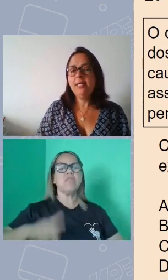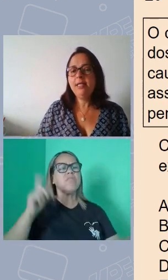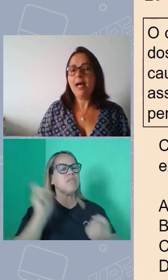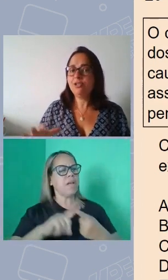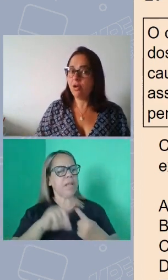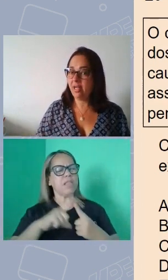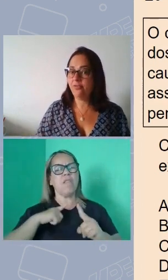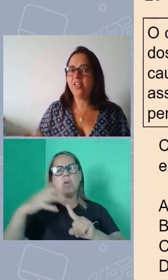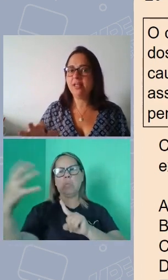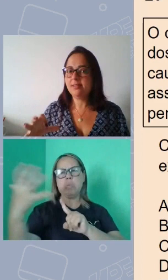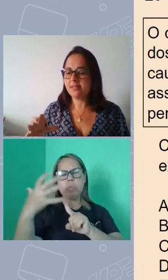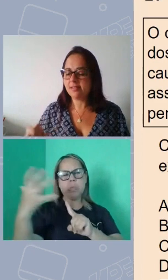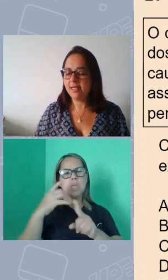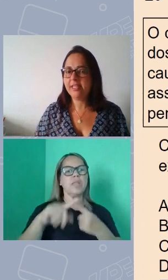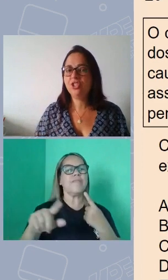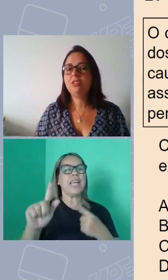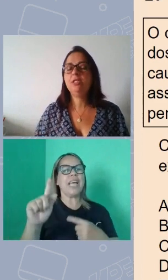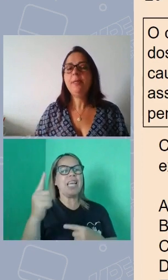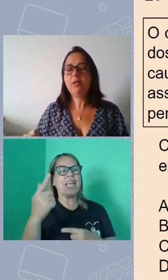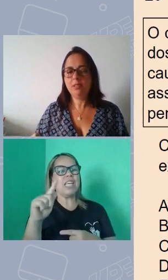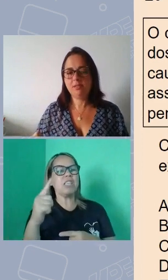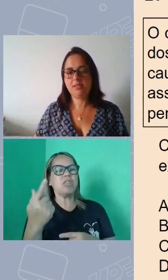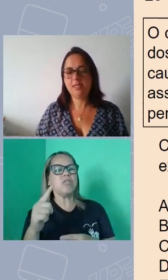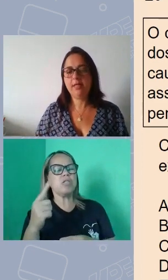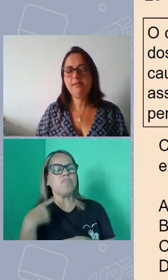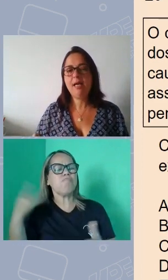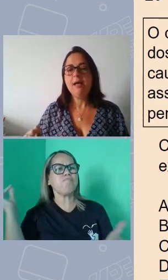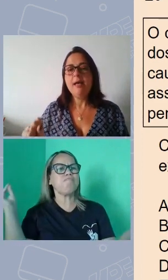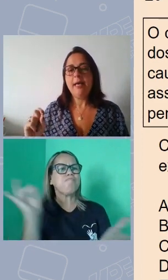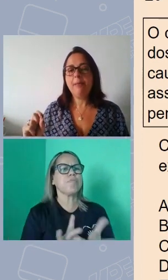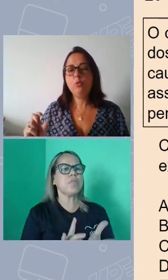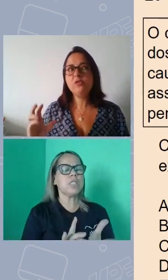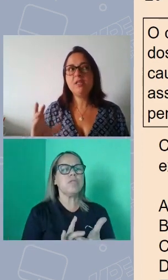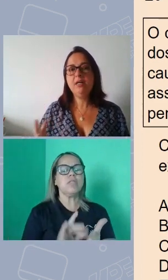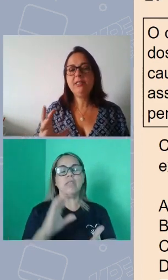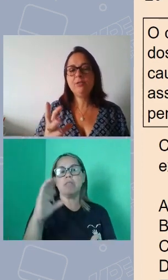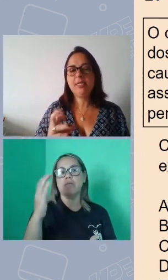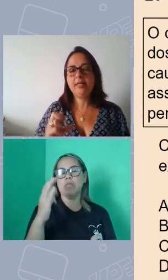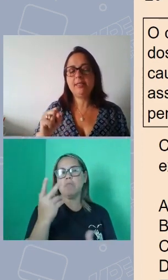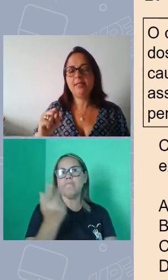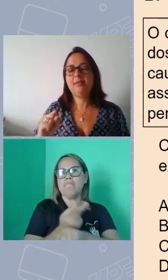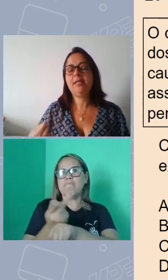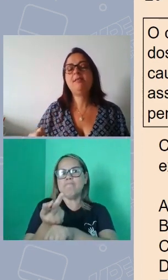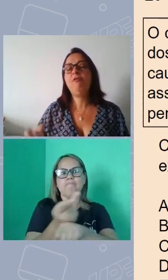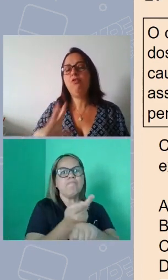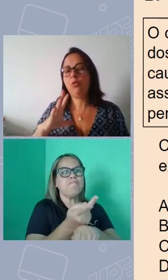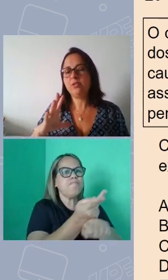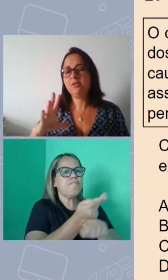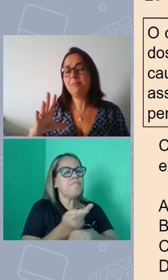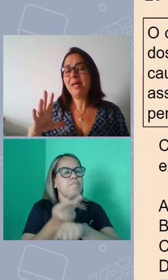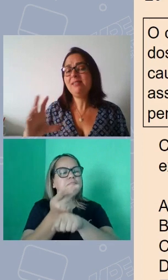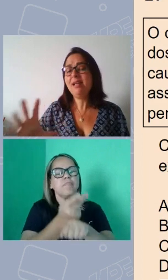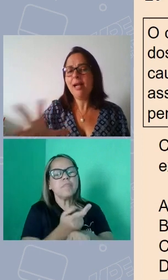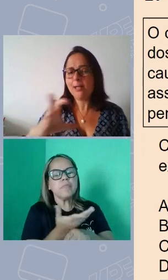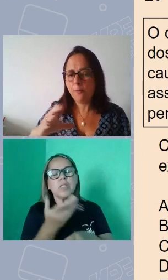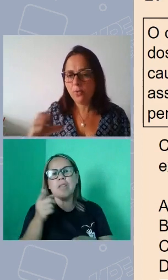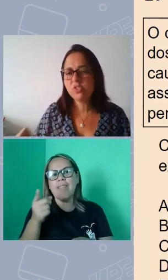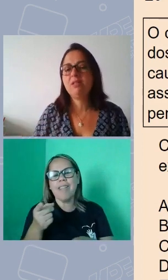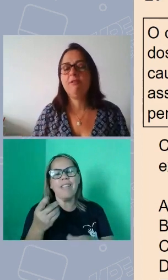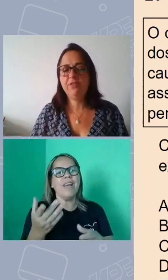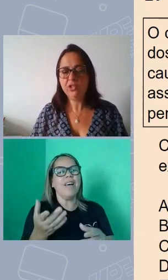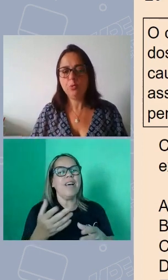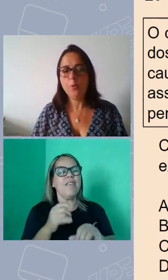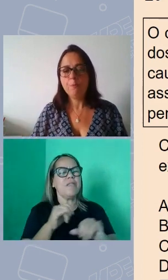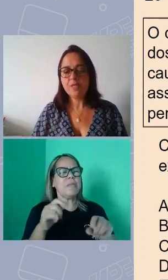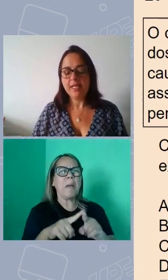e a geografia se legitima enquanto ciência buscando nessa fonte mas será que o